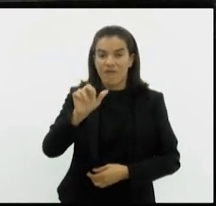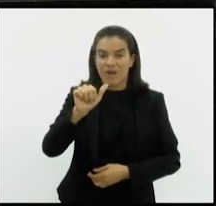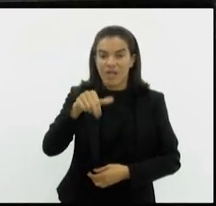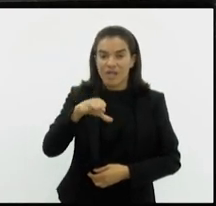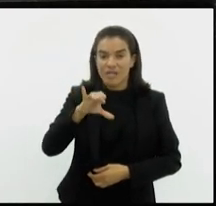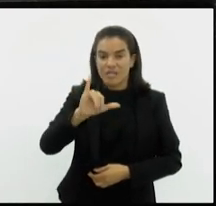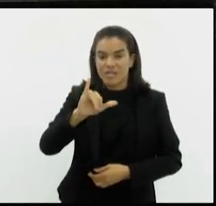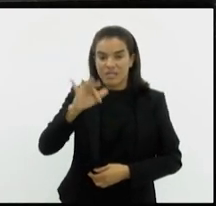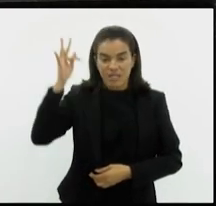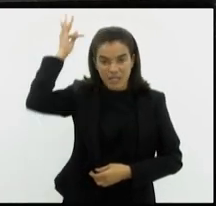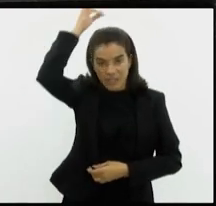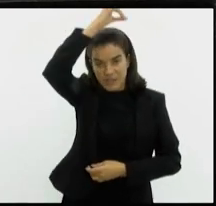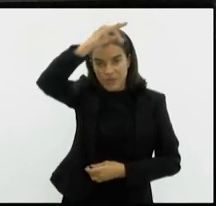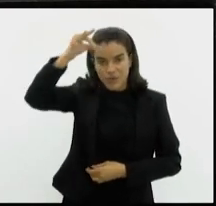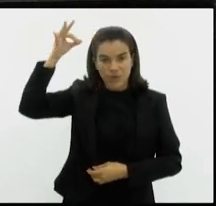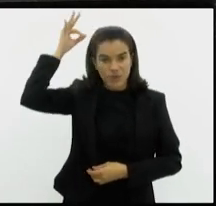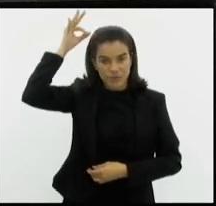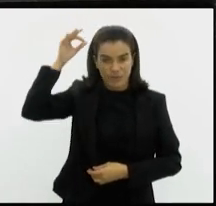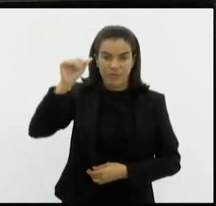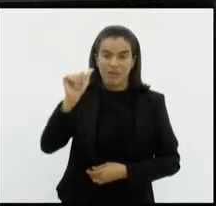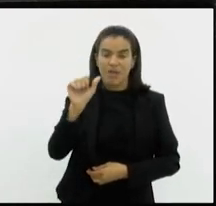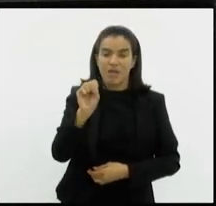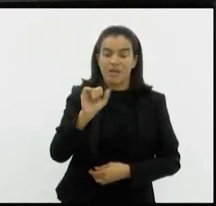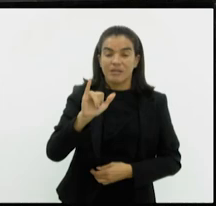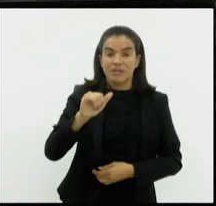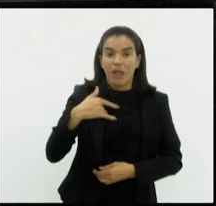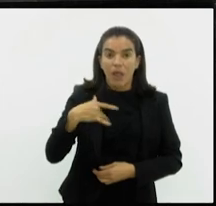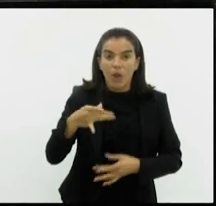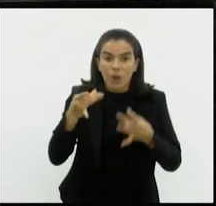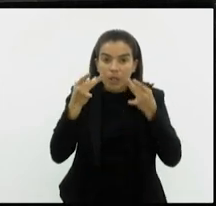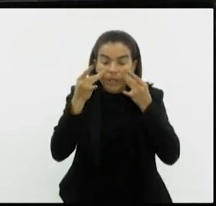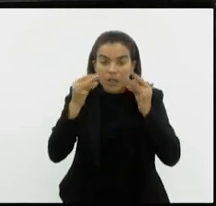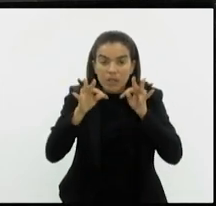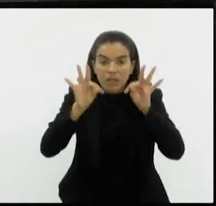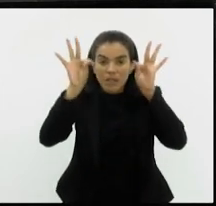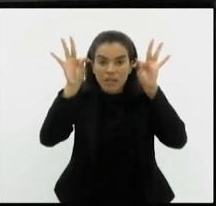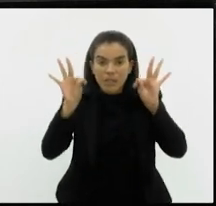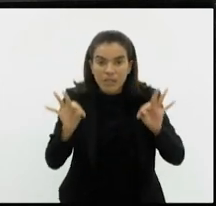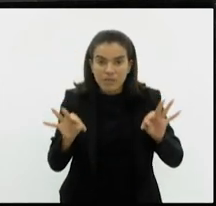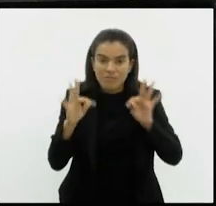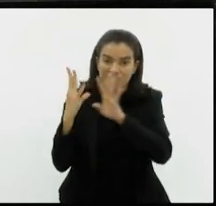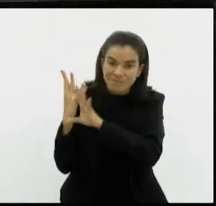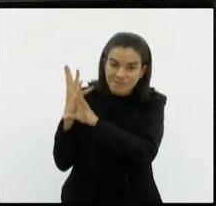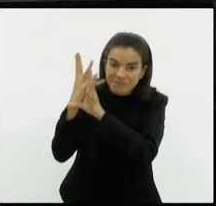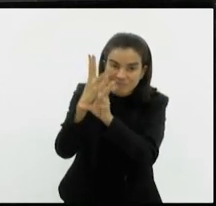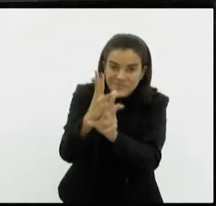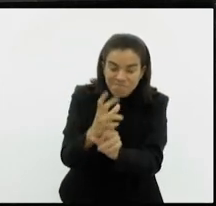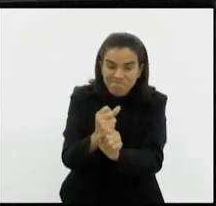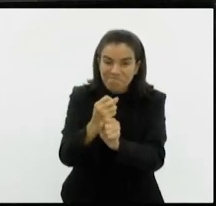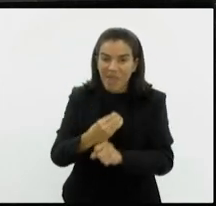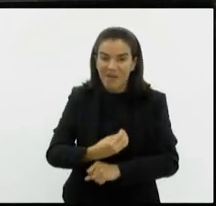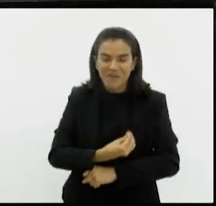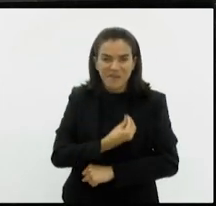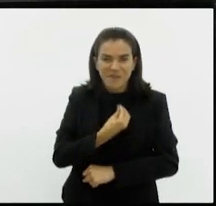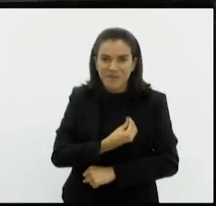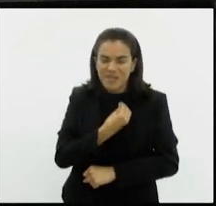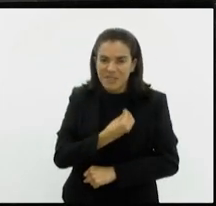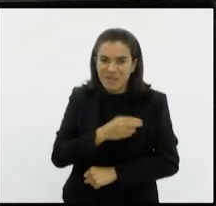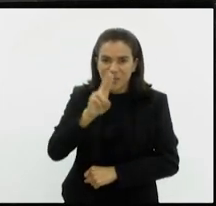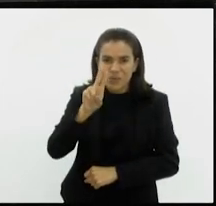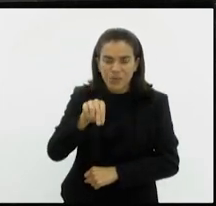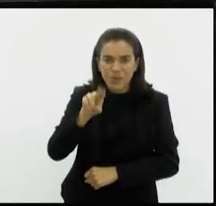uma da uma das maiores barbaridades que eu fui testemunha ao longo dessa minha vida inteira no